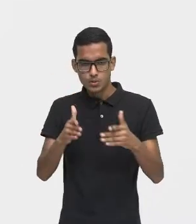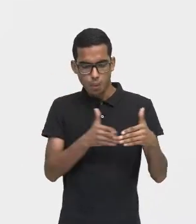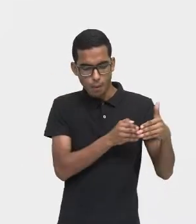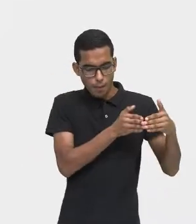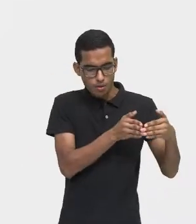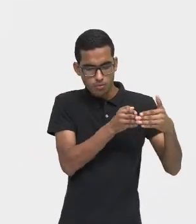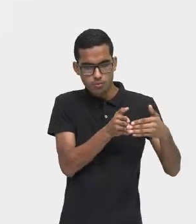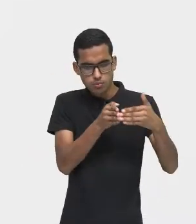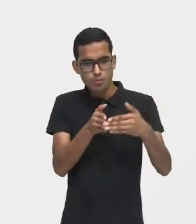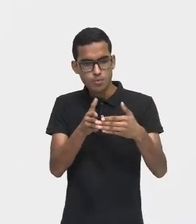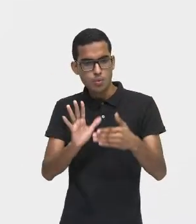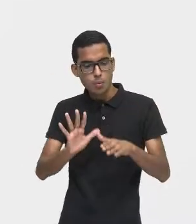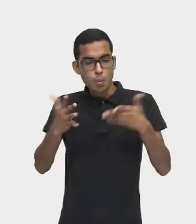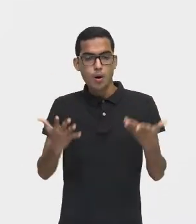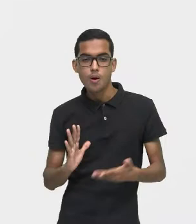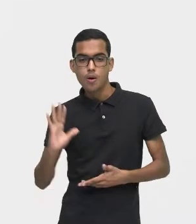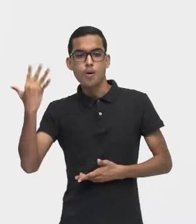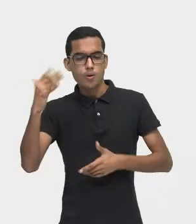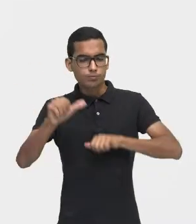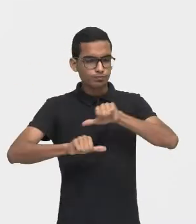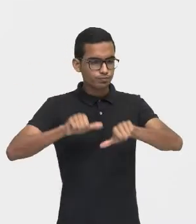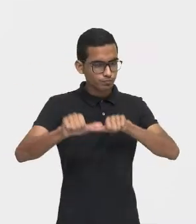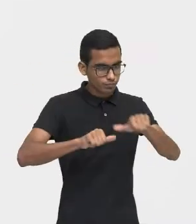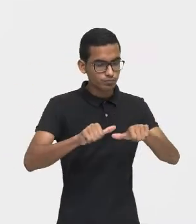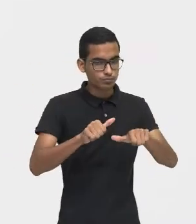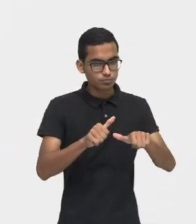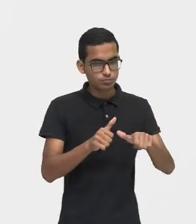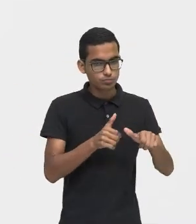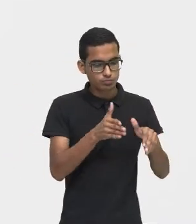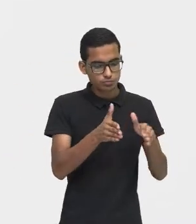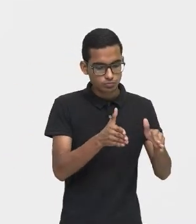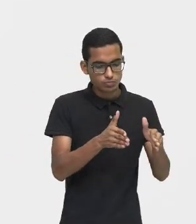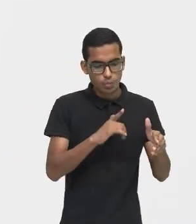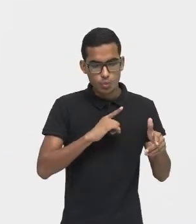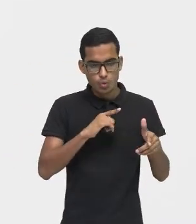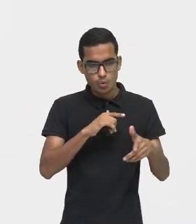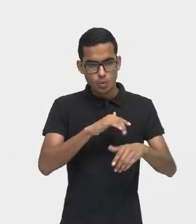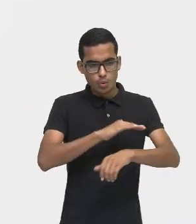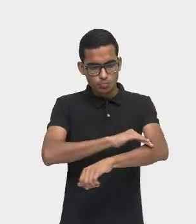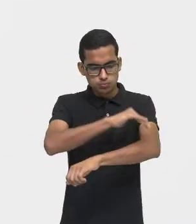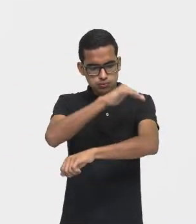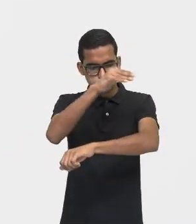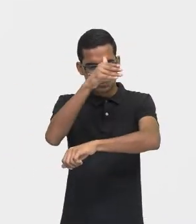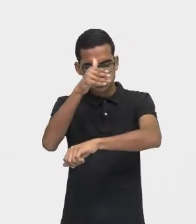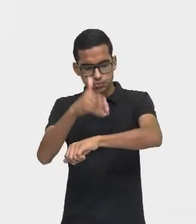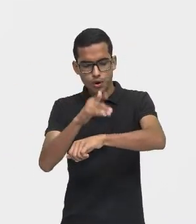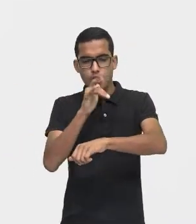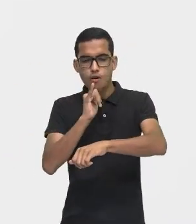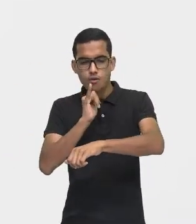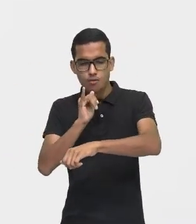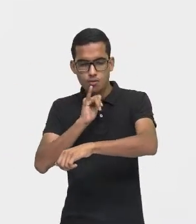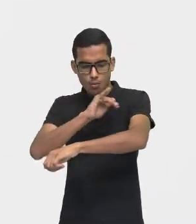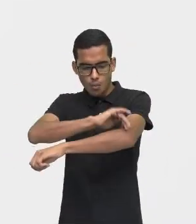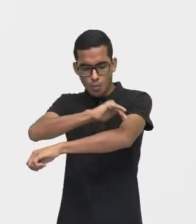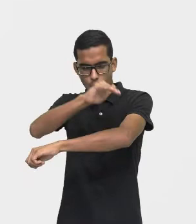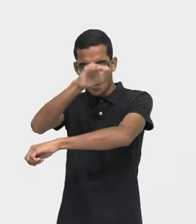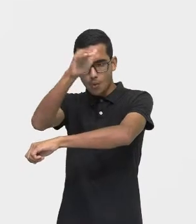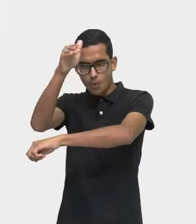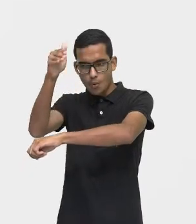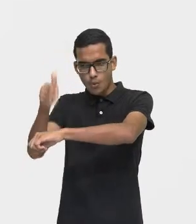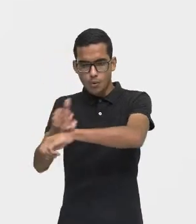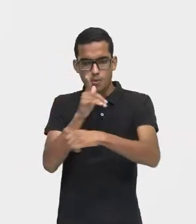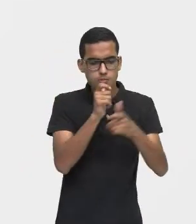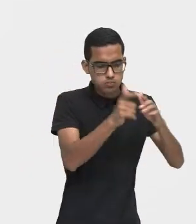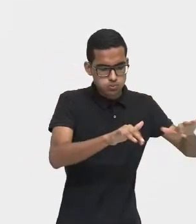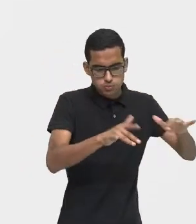navios quando ocorre uma mudança de uma área mais elevada que a outra, tá? Isso ocorre muito